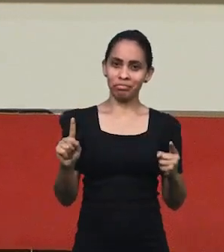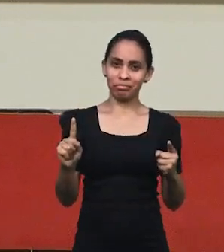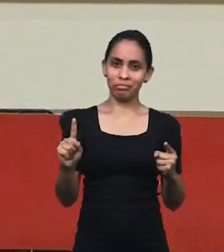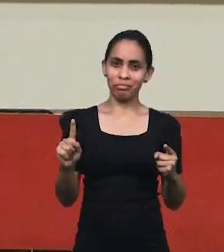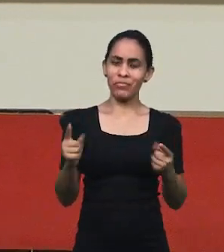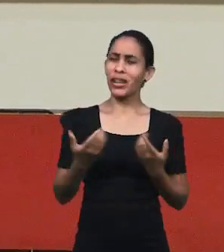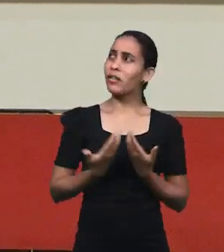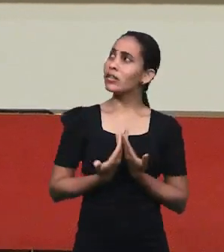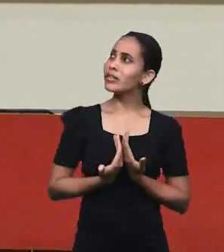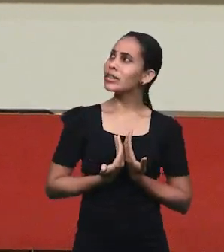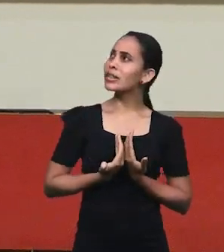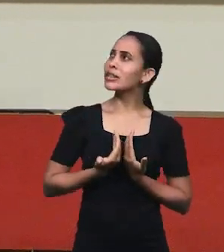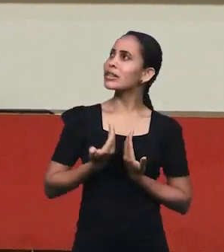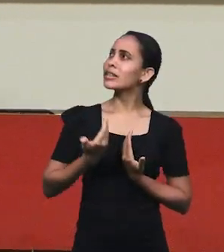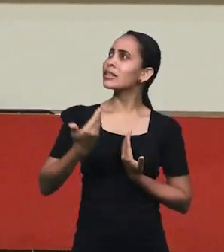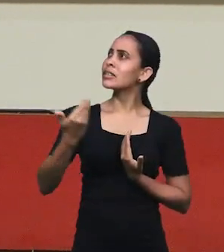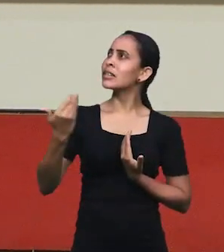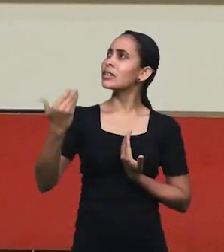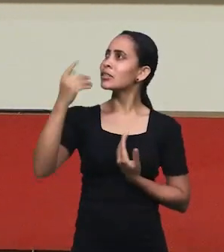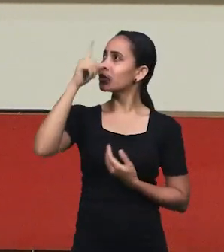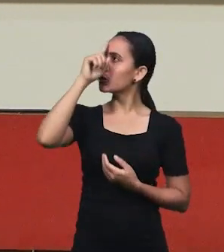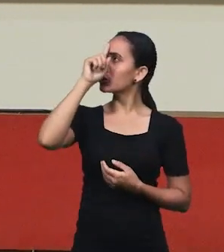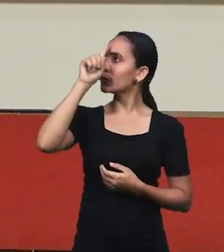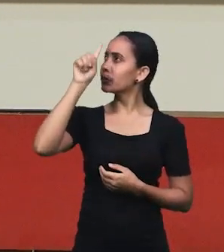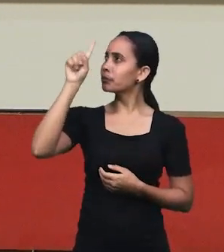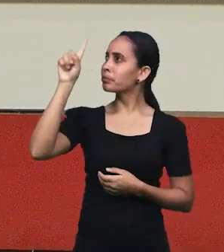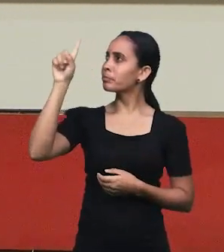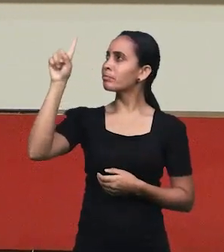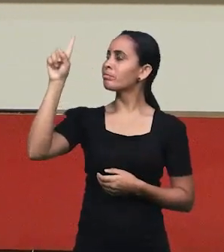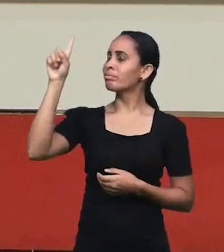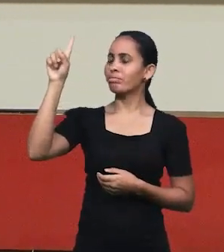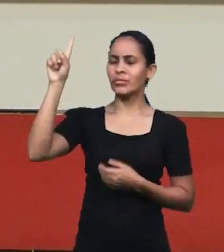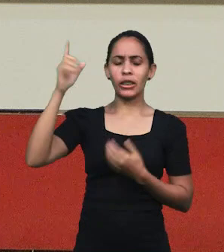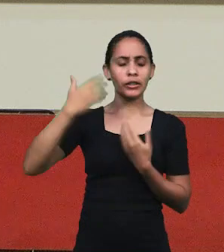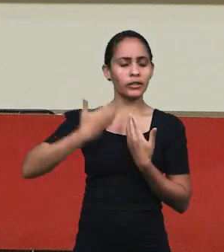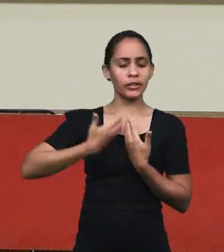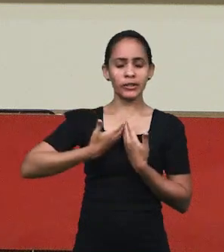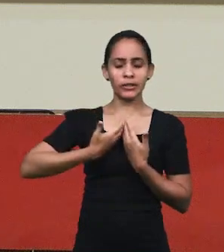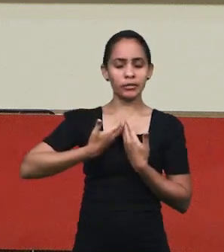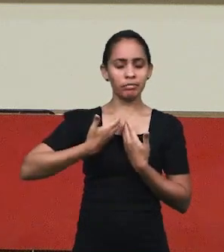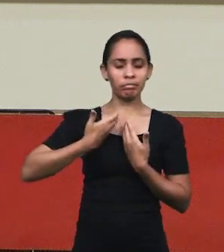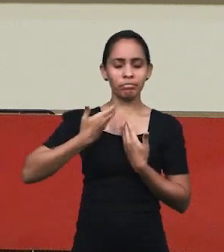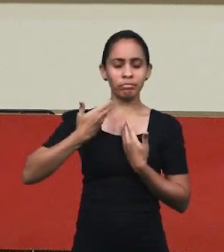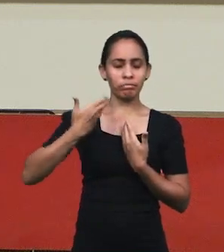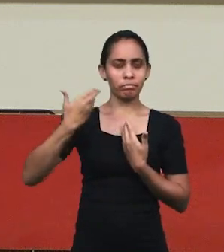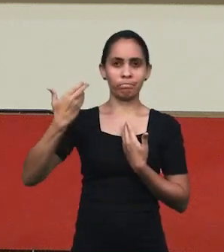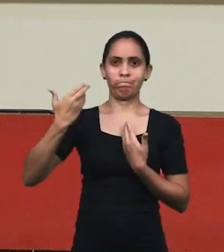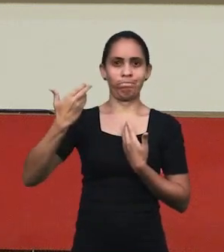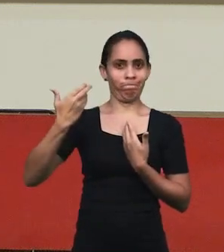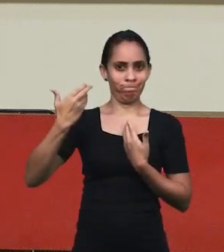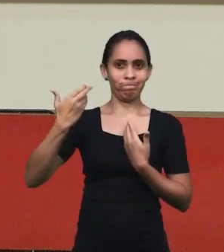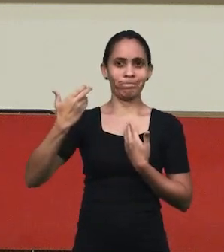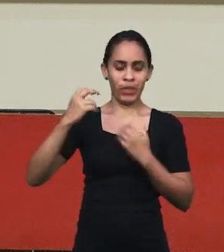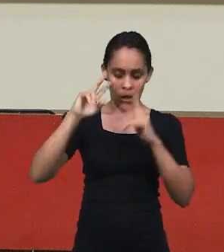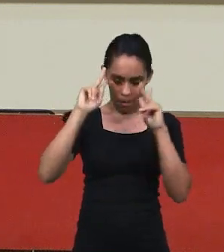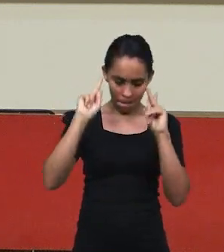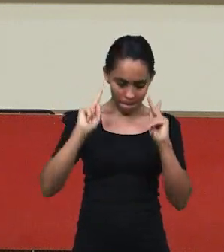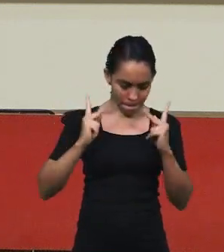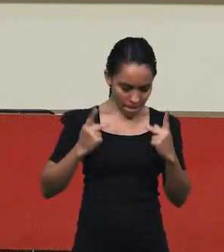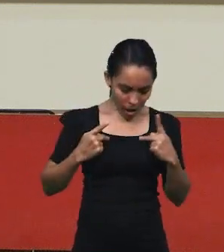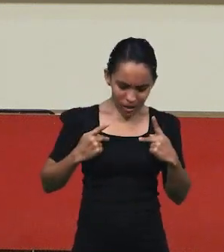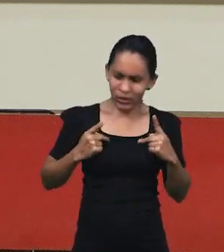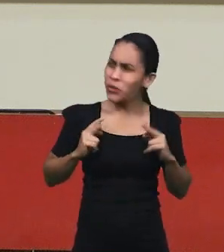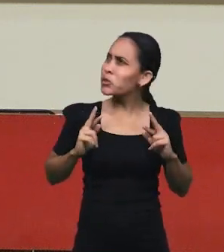Mas cada vez mais o homem estava mais distante de Deus. Cada vez mais o homem que foi criado à semelhança